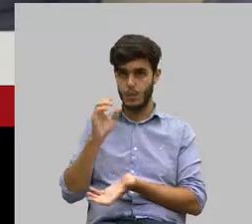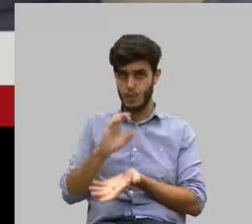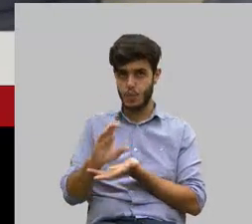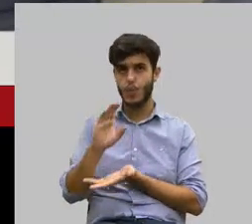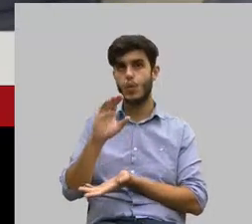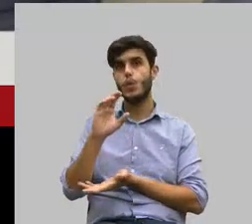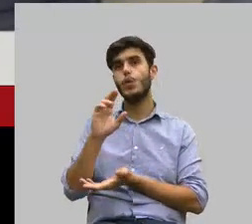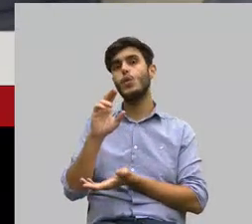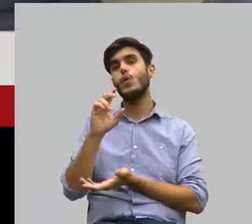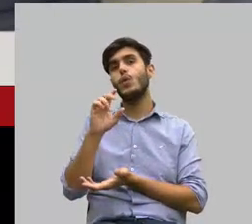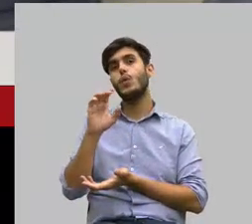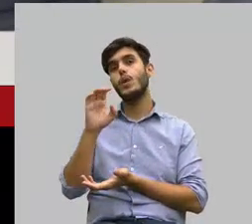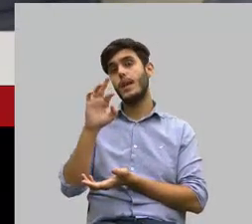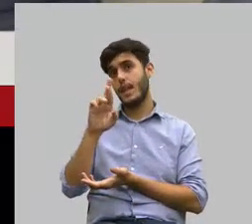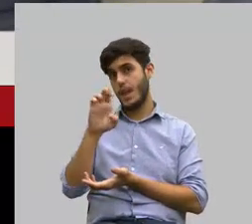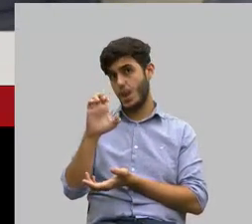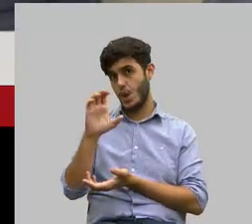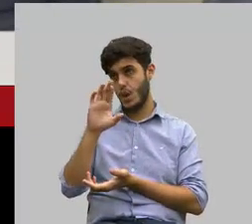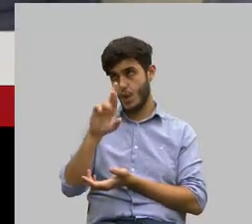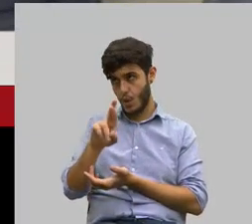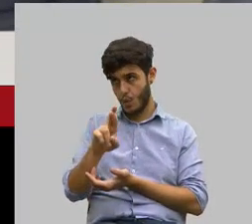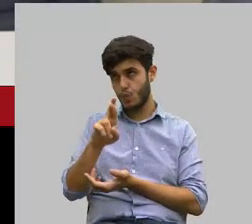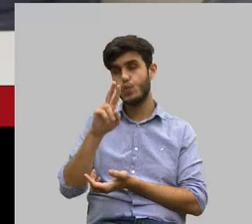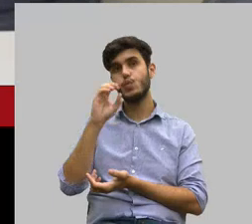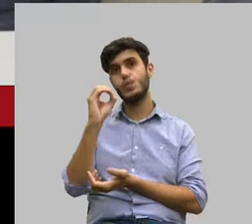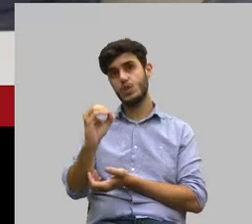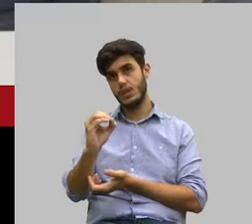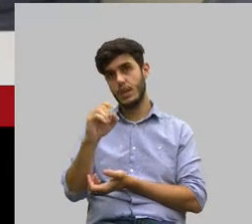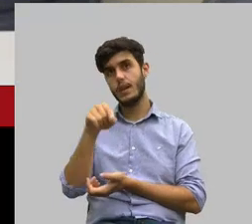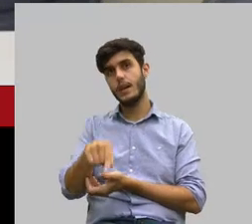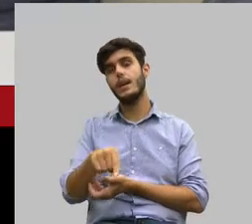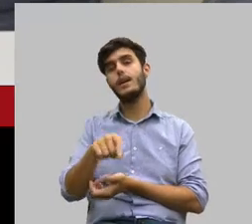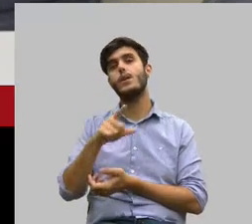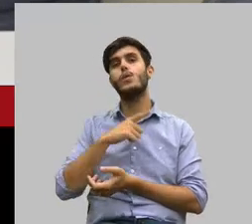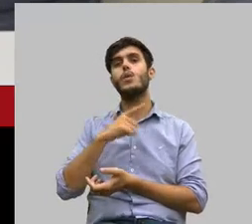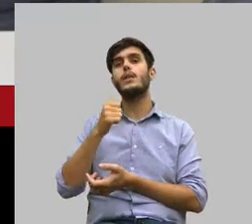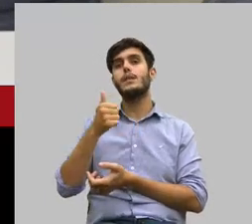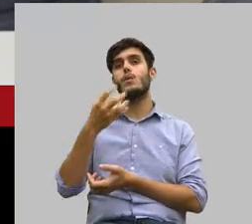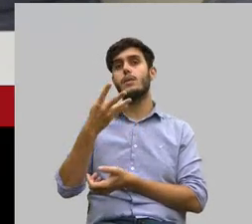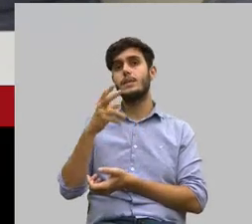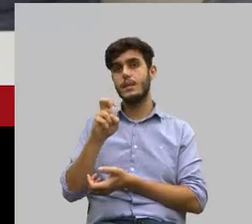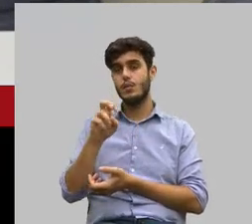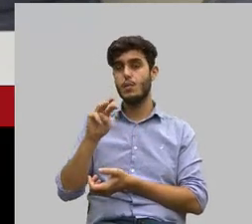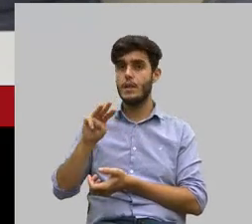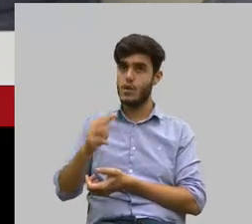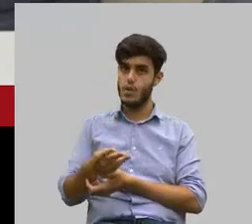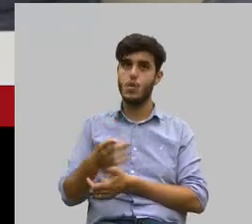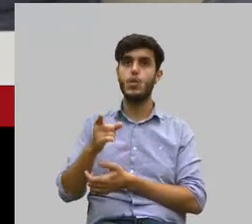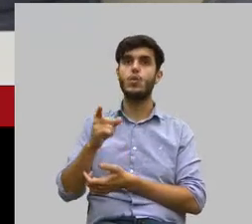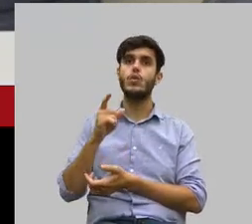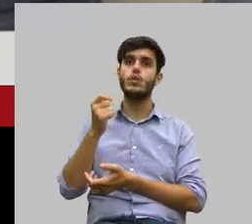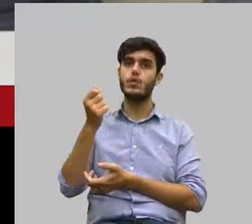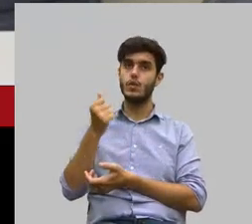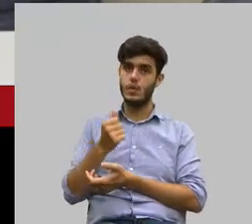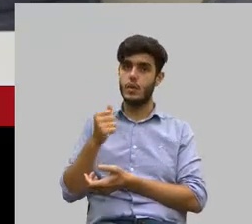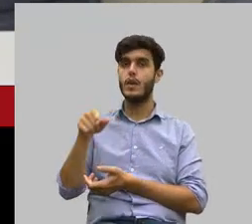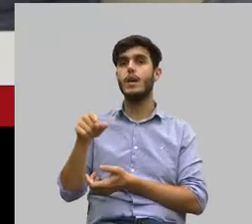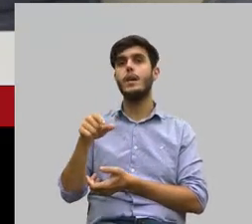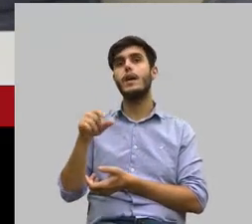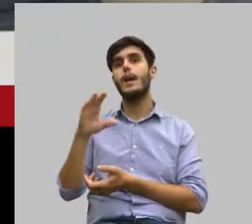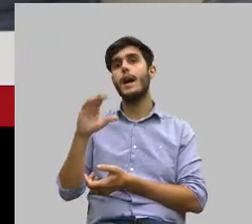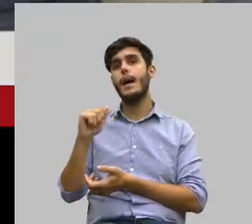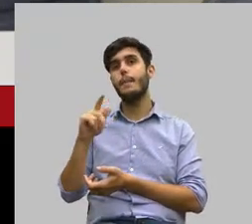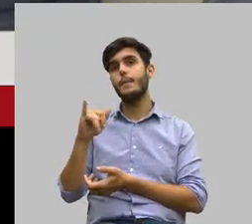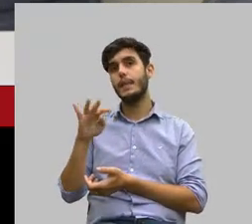ordinário eh 145 milhões de custeio e mais de 29 milhões de Capital recurso